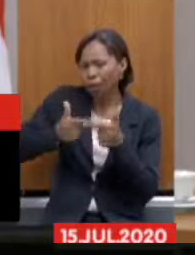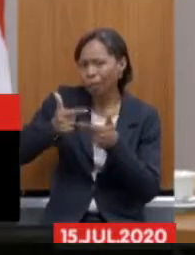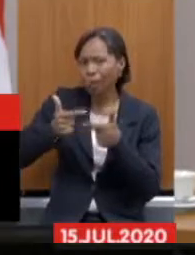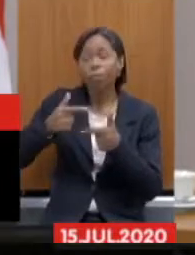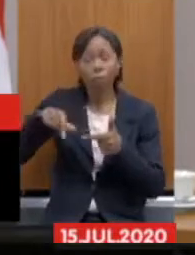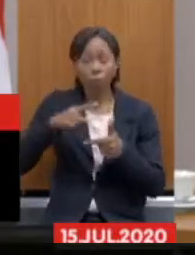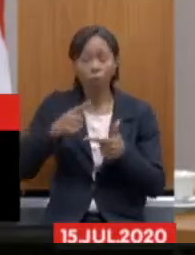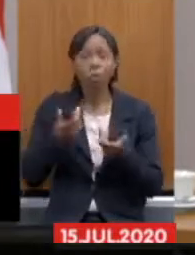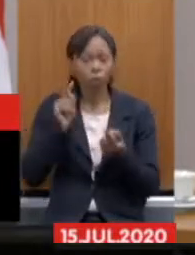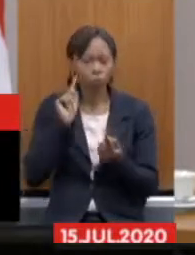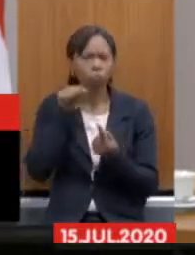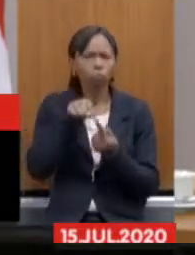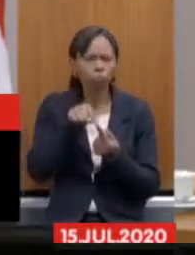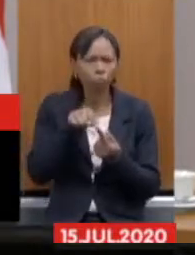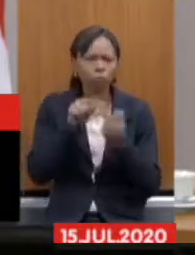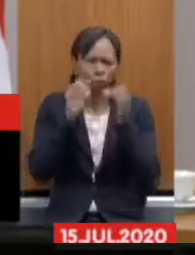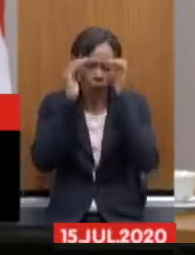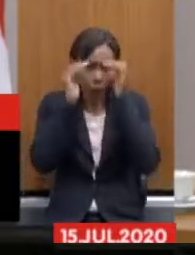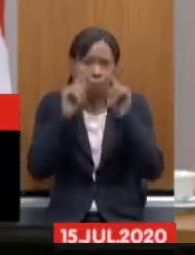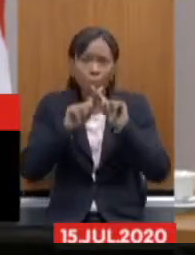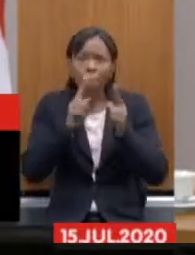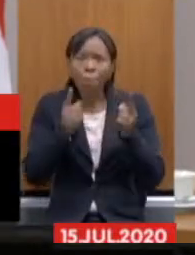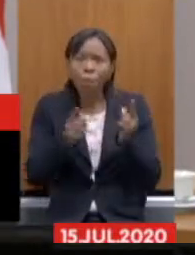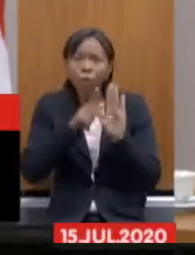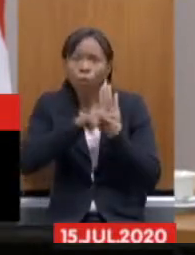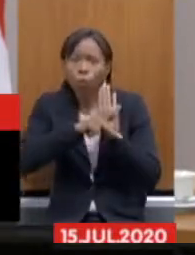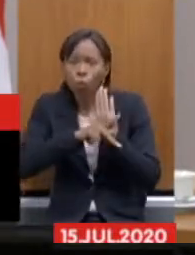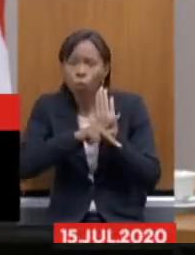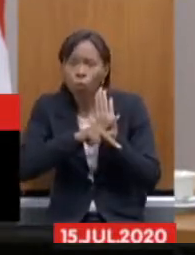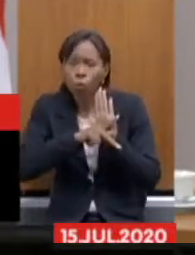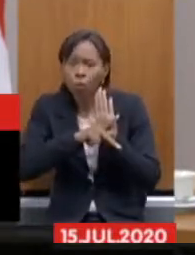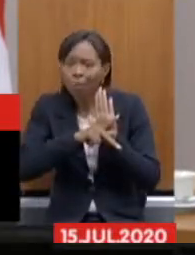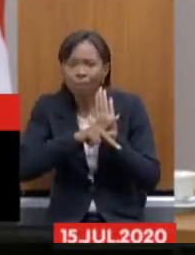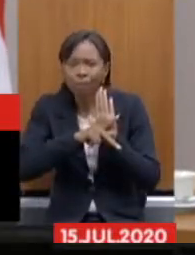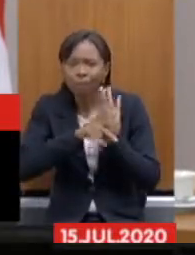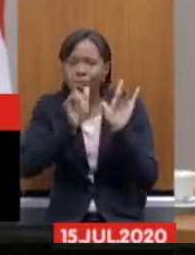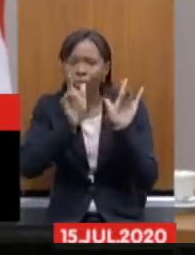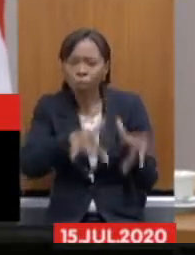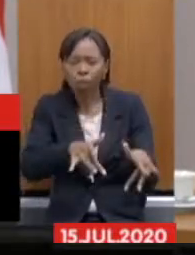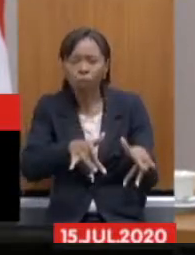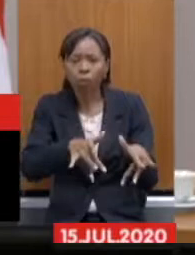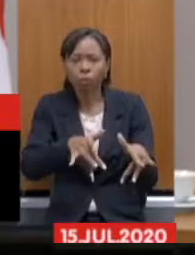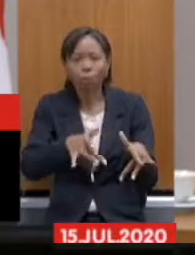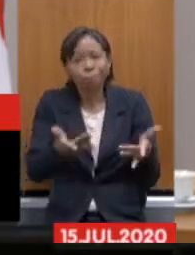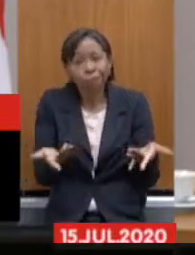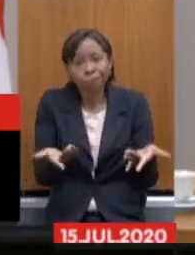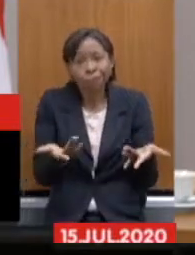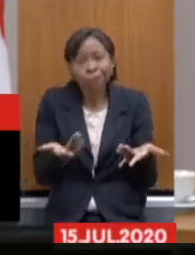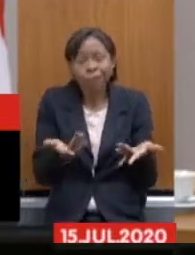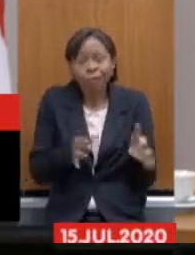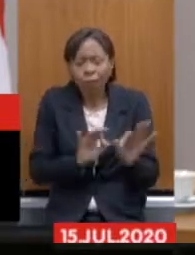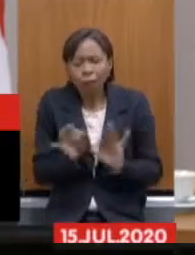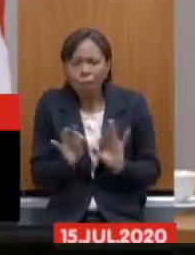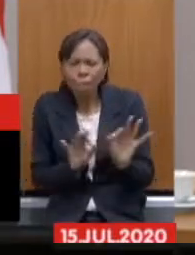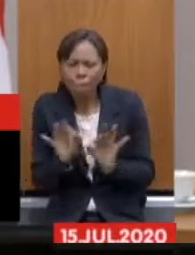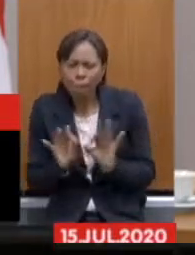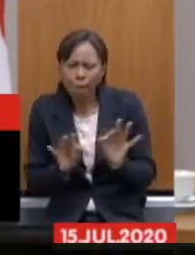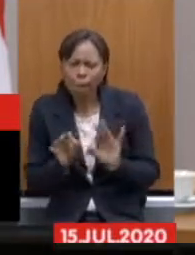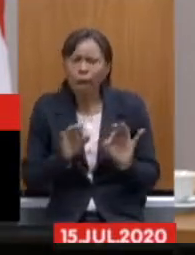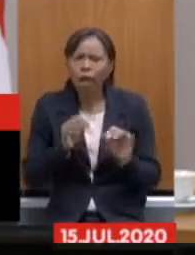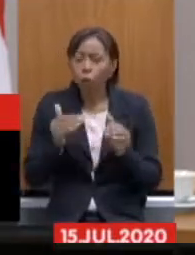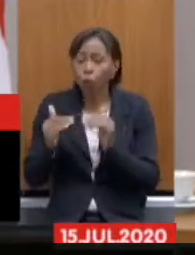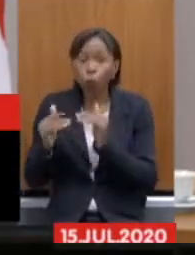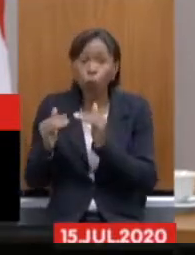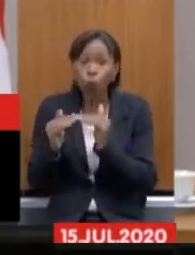manto o nosso antes projeto foi jogado no lixo observe que o trabalho foi confeccionado de